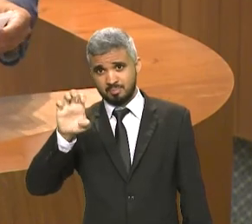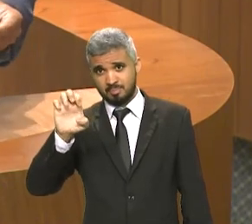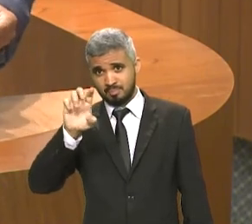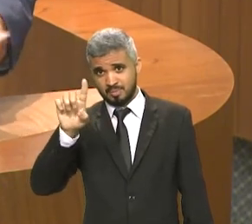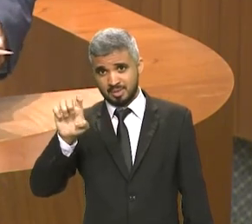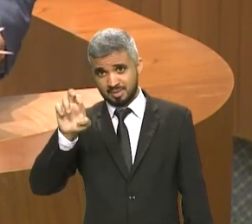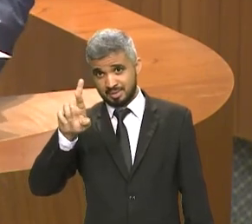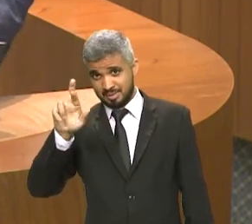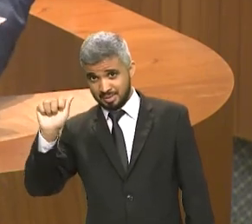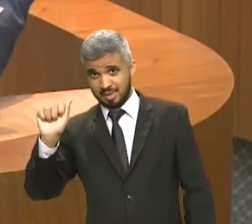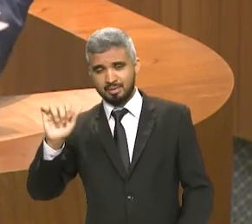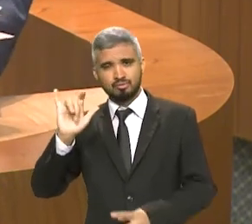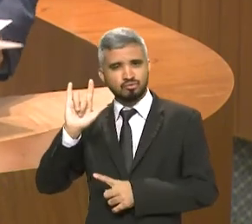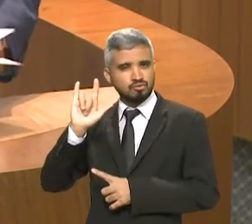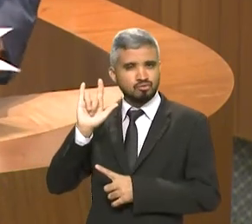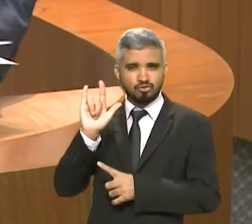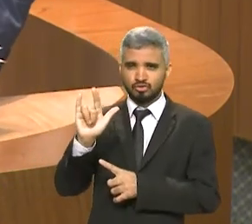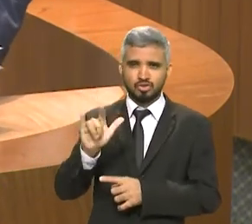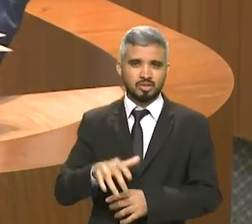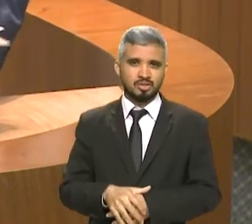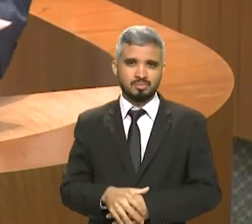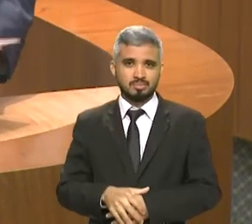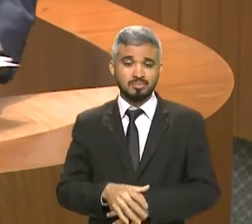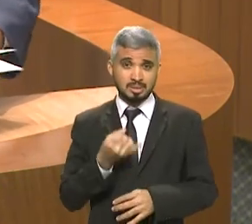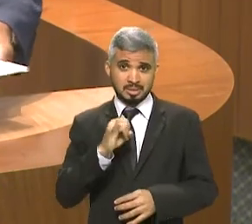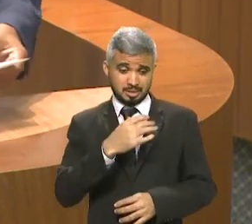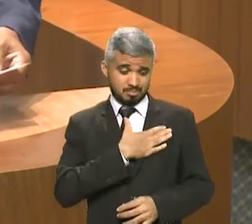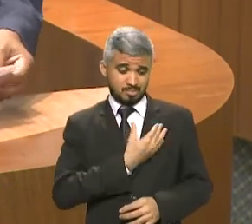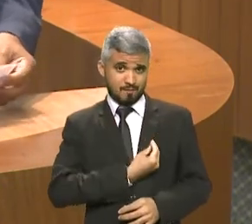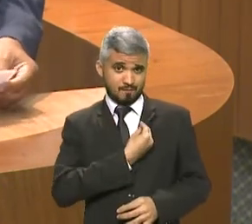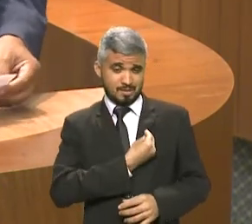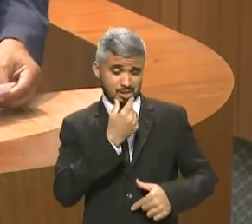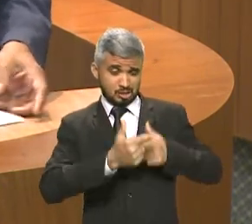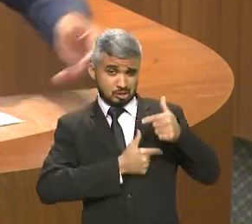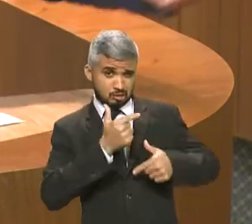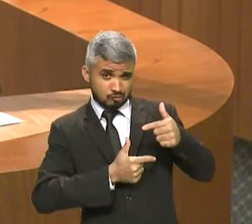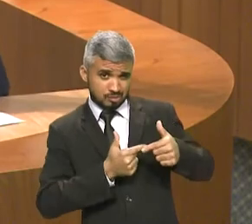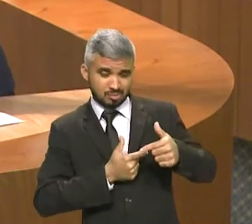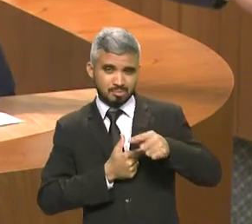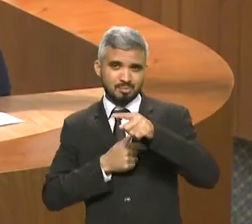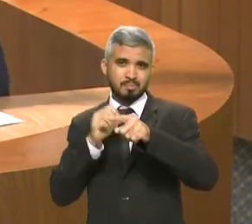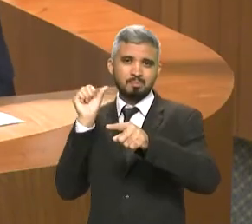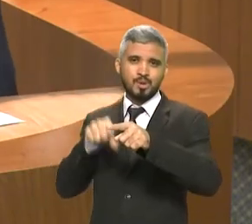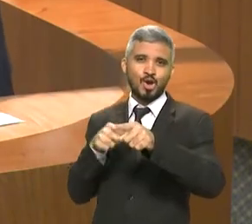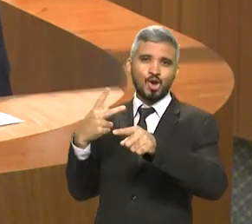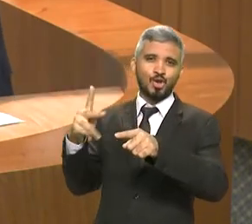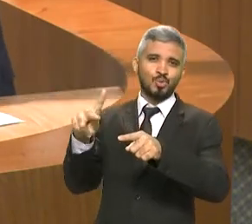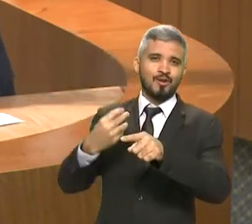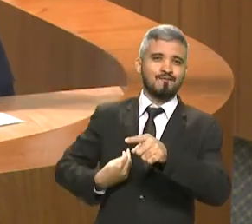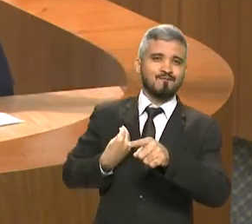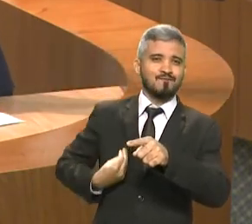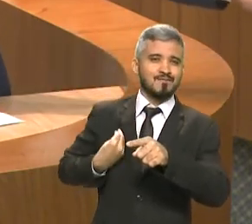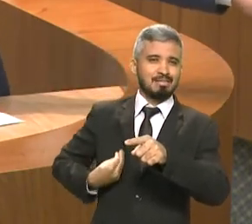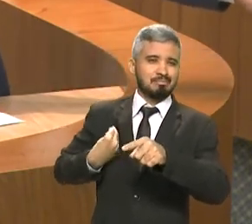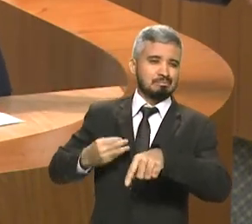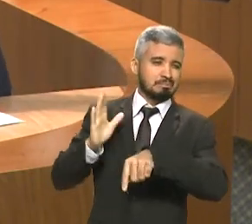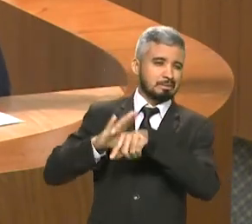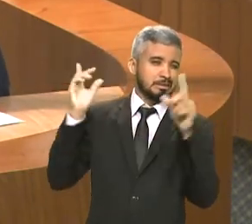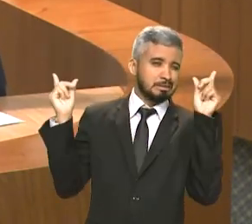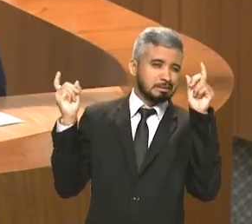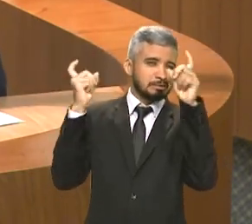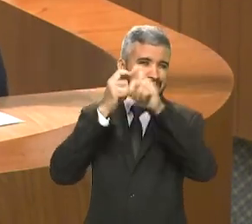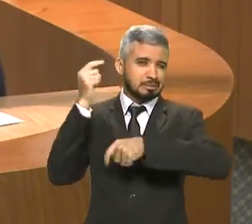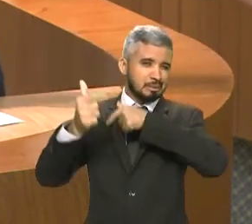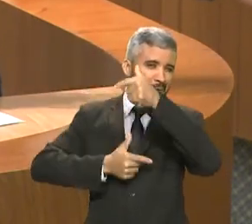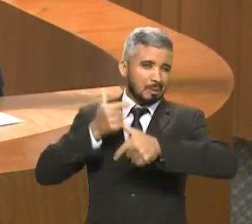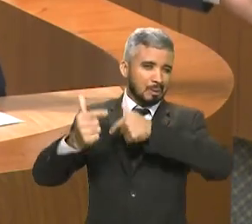Se a vida foi dura comigo, foi muito mais dura com a senhora. E é por isso que eu te dou todo o carinho, todo o amor do mundo. Na tribuna da Assembleia Legislativa do Estado do Maranhão,